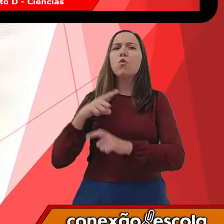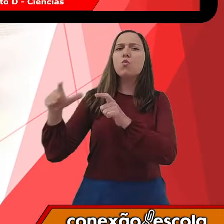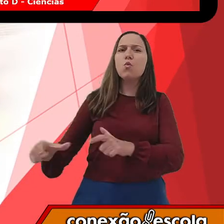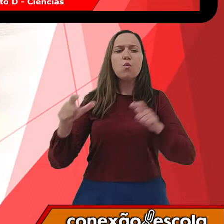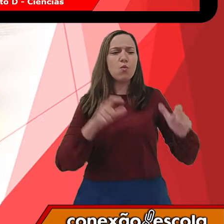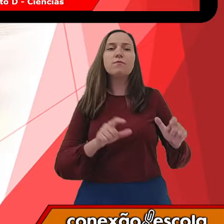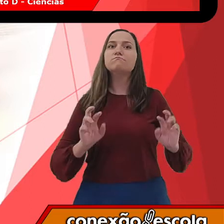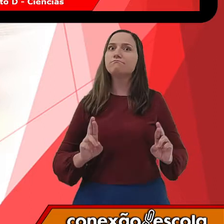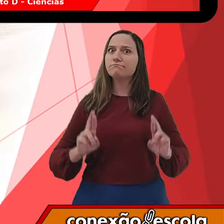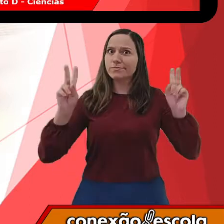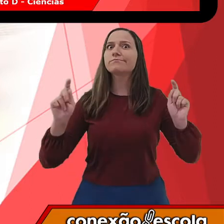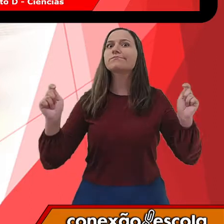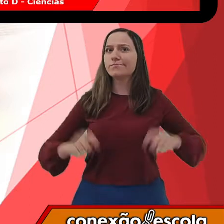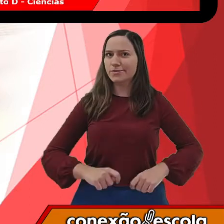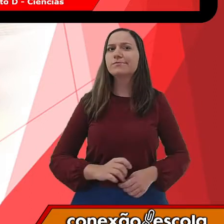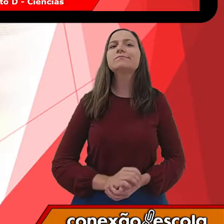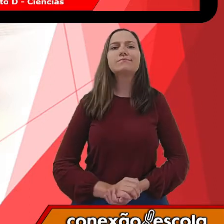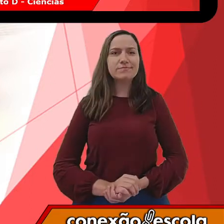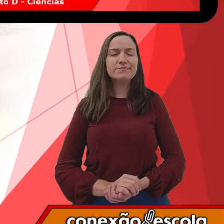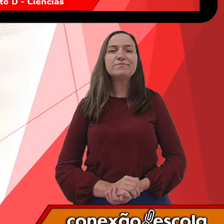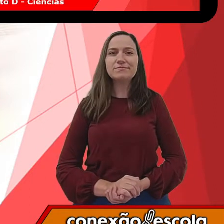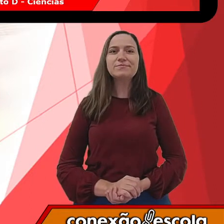bem diferente uma da outra.